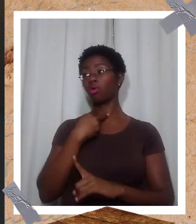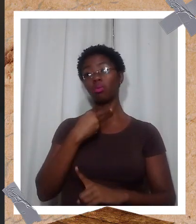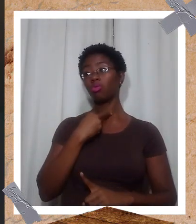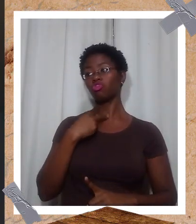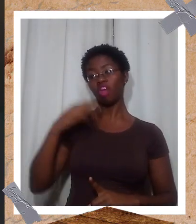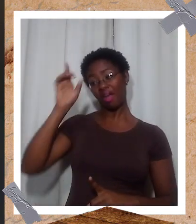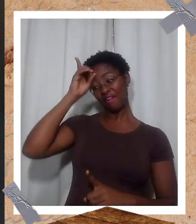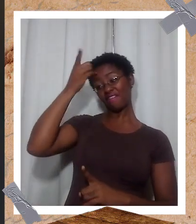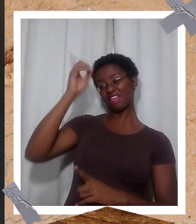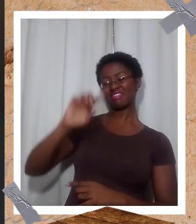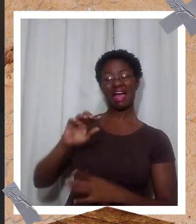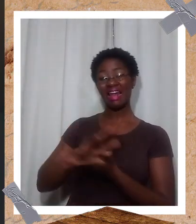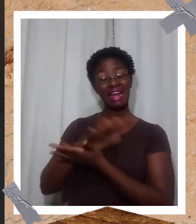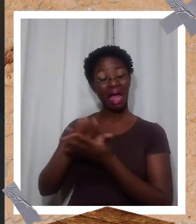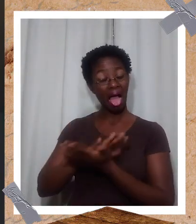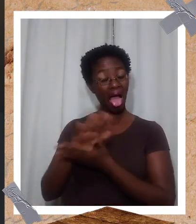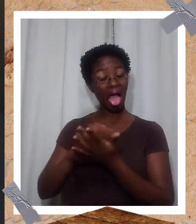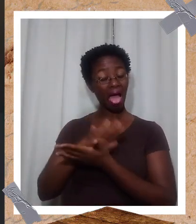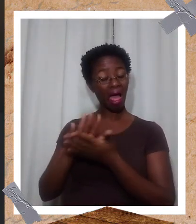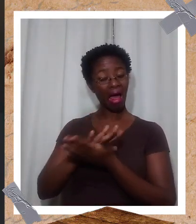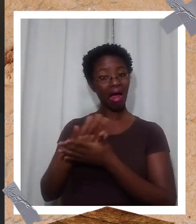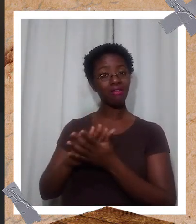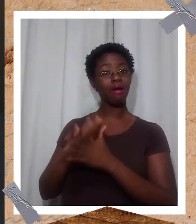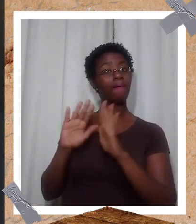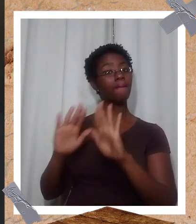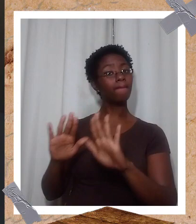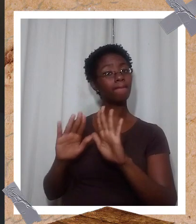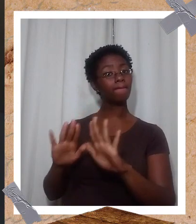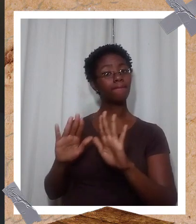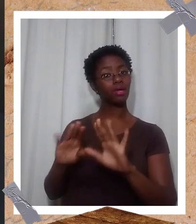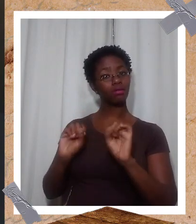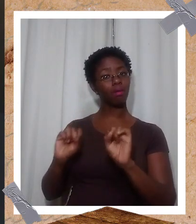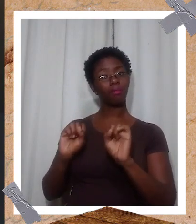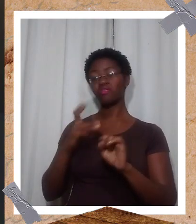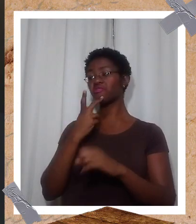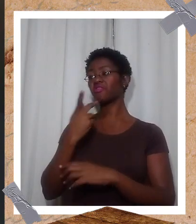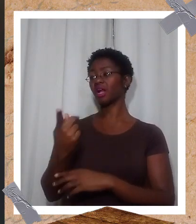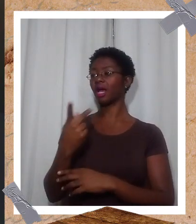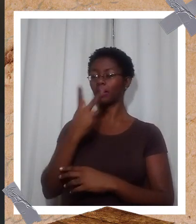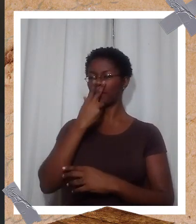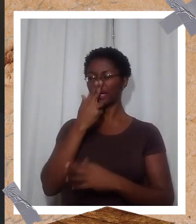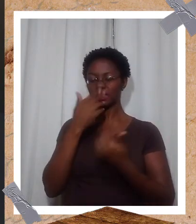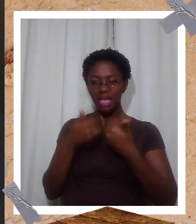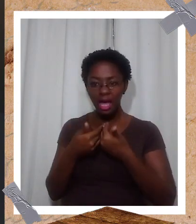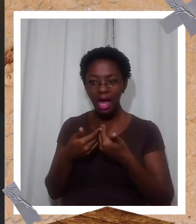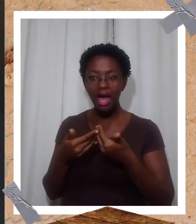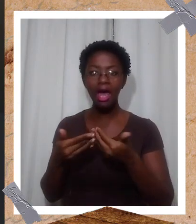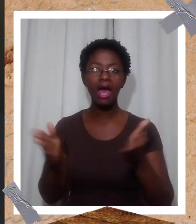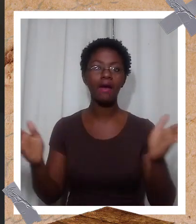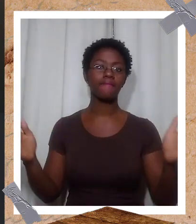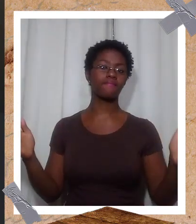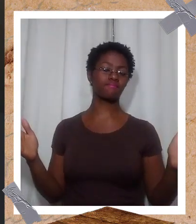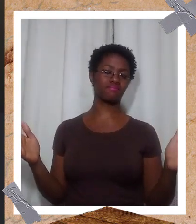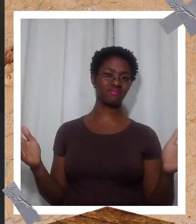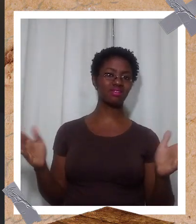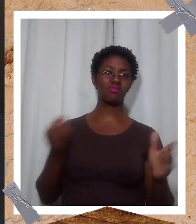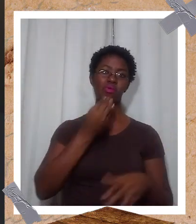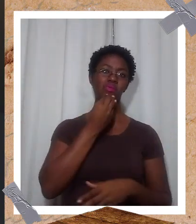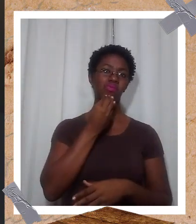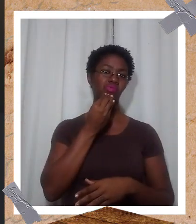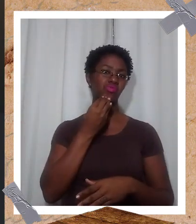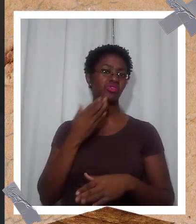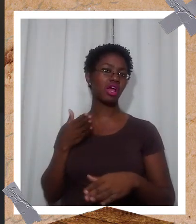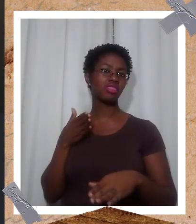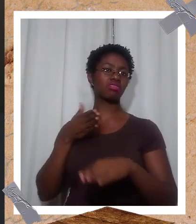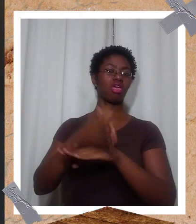ali, né? Mas o Livreiro do Alemão, costumo dizer que foi o meu passaporte, né, para ingressar nesse